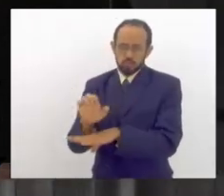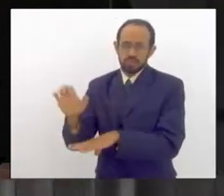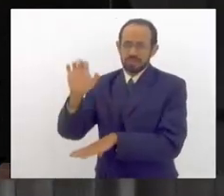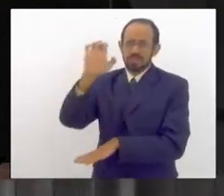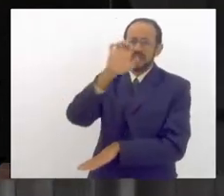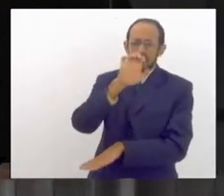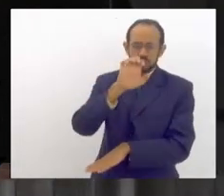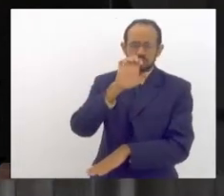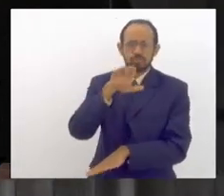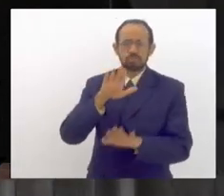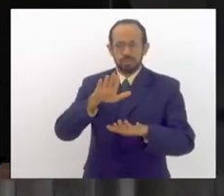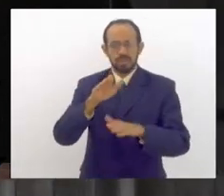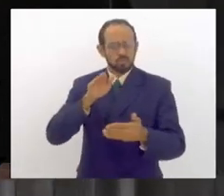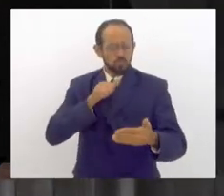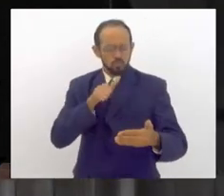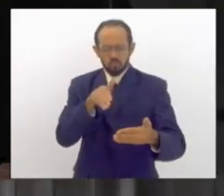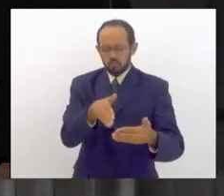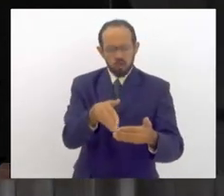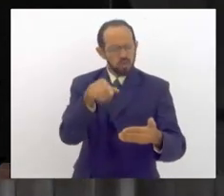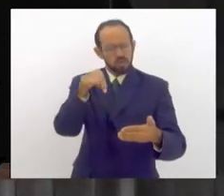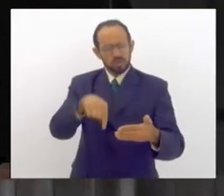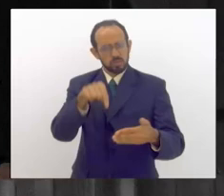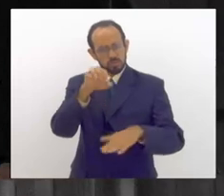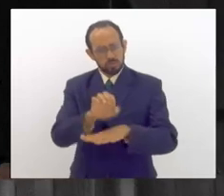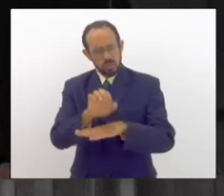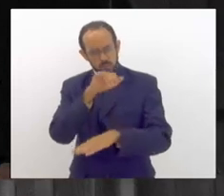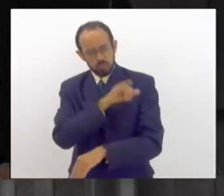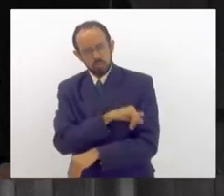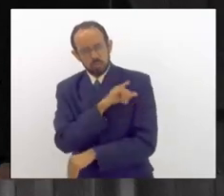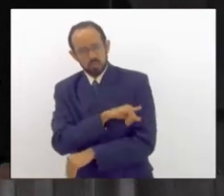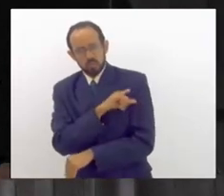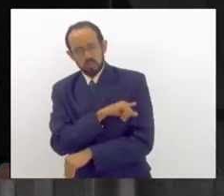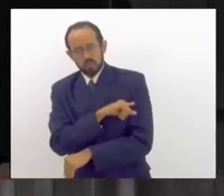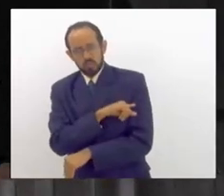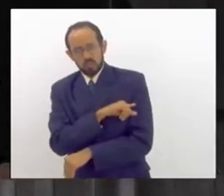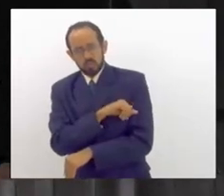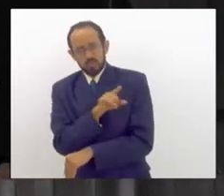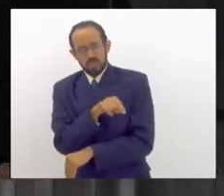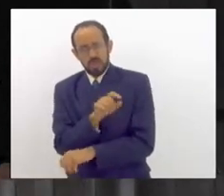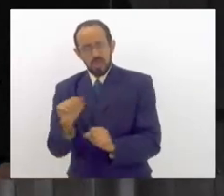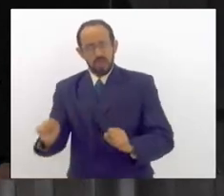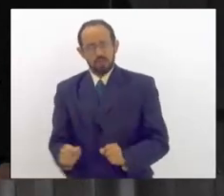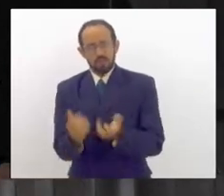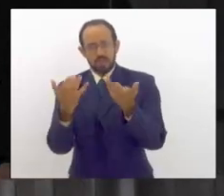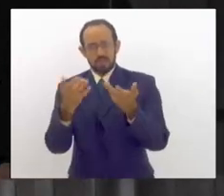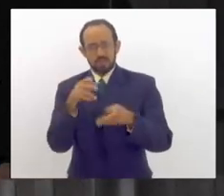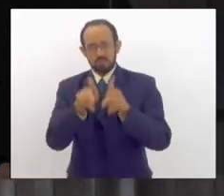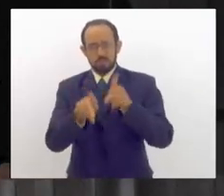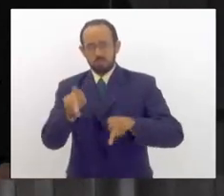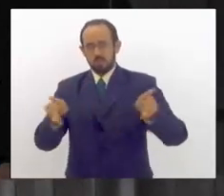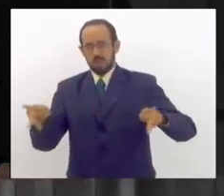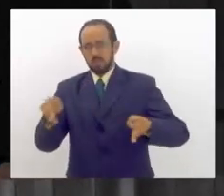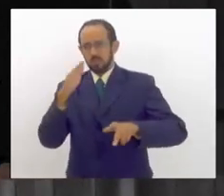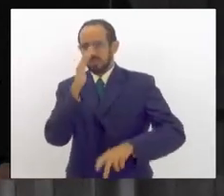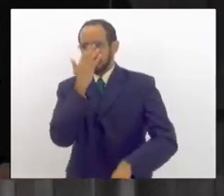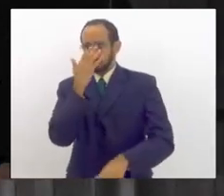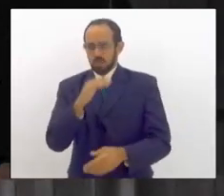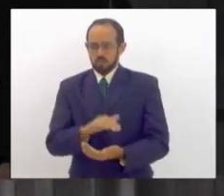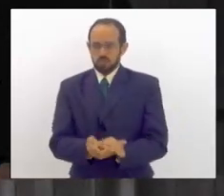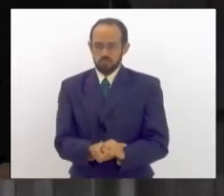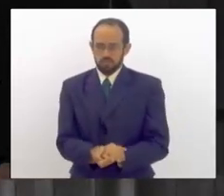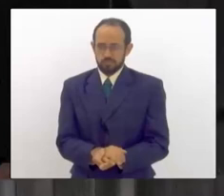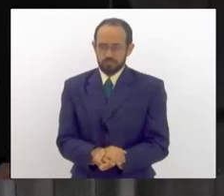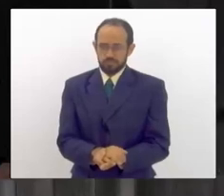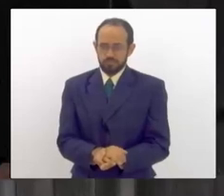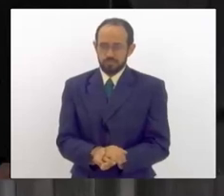eu quero focar aqui diretamente no estado do Rio de Janeiro, que é a festa aí popular do Carnaval. A cidade